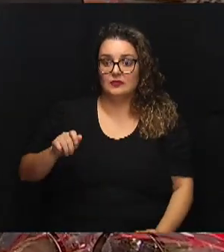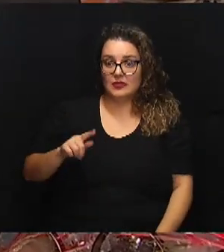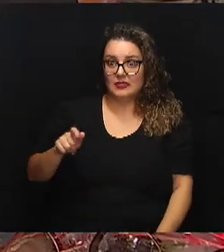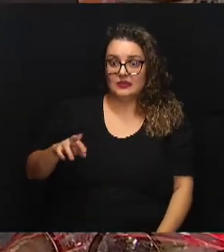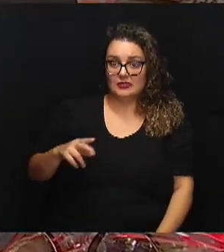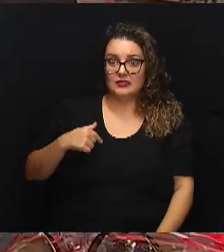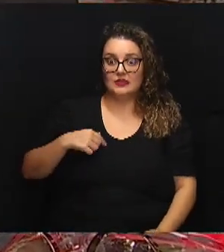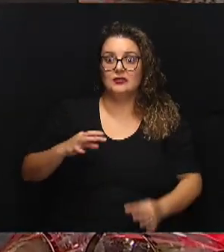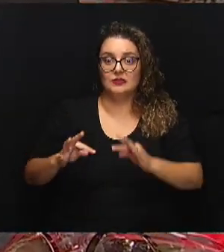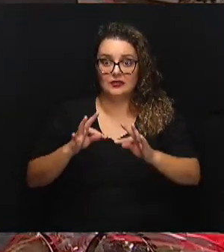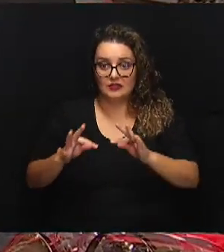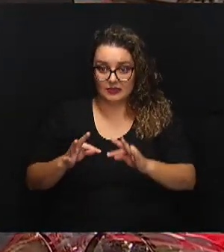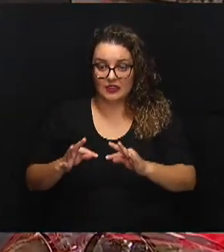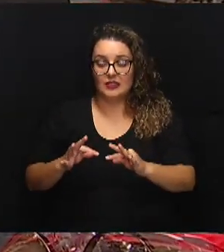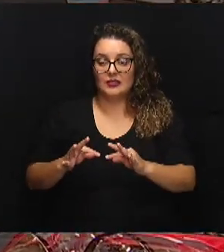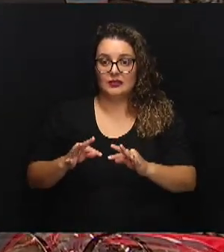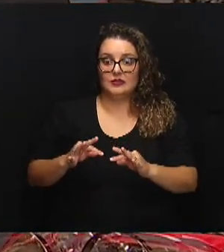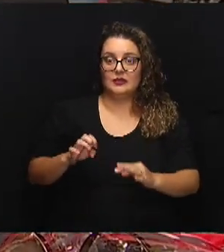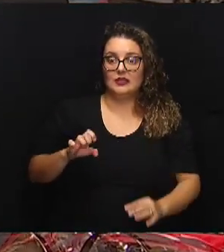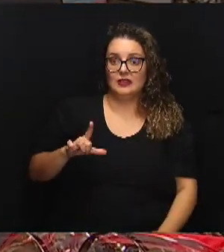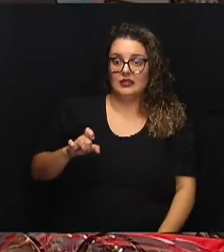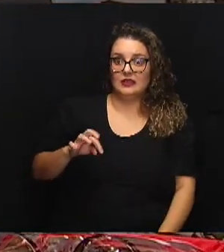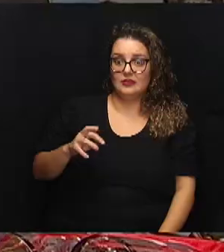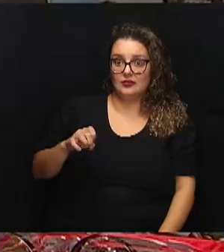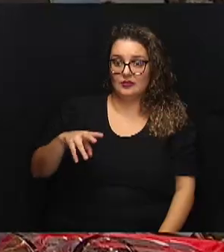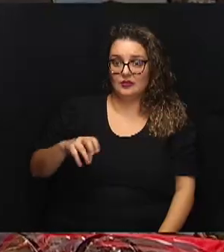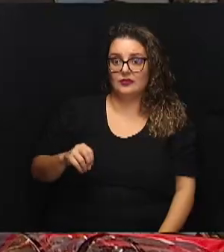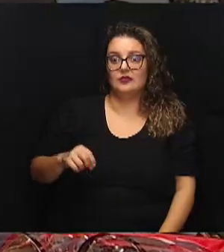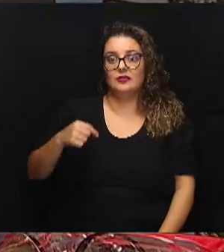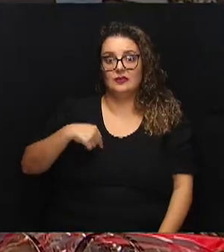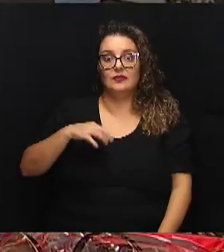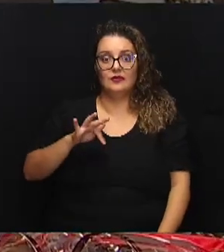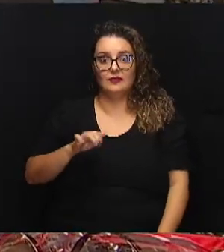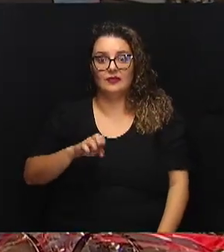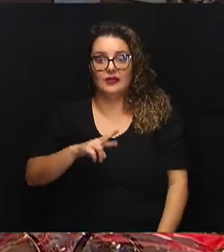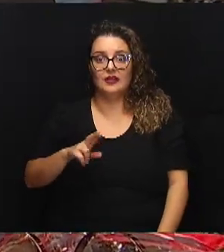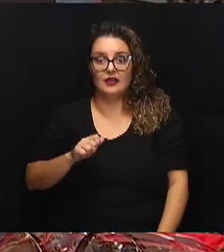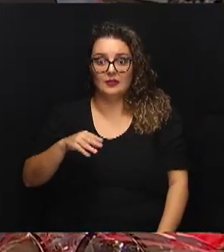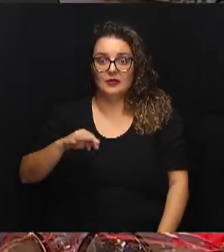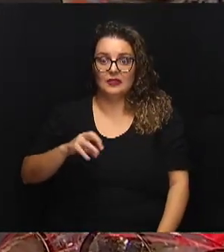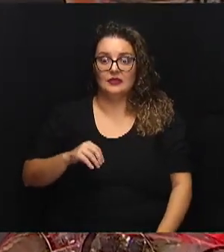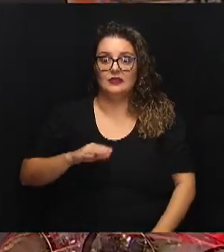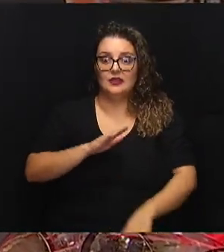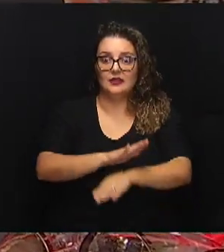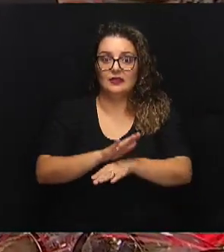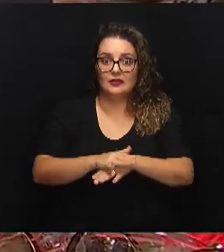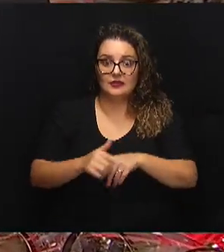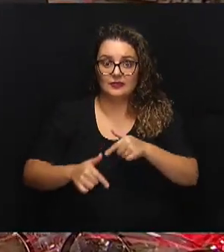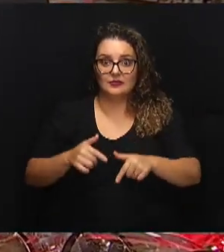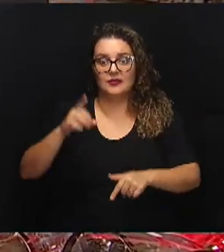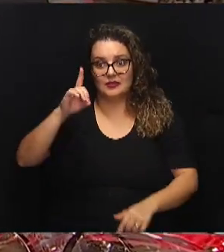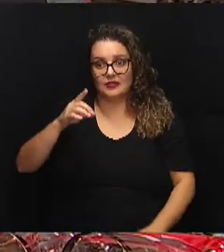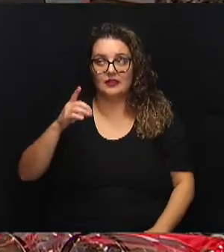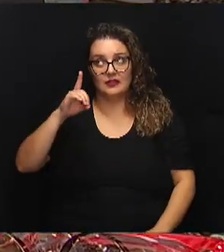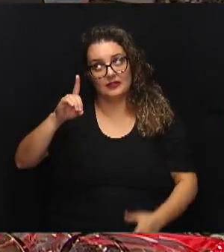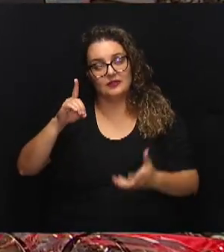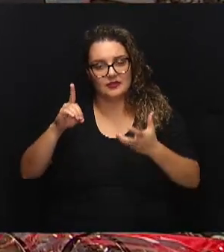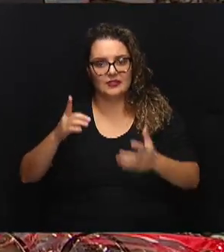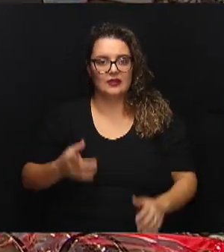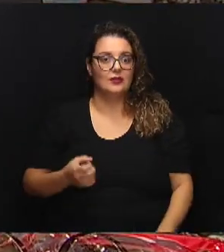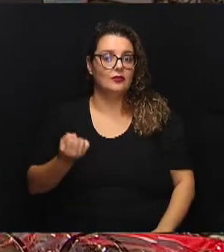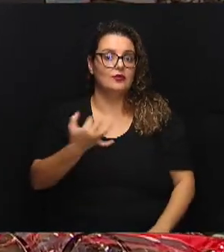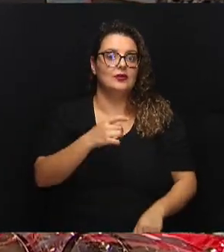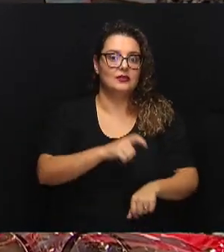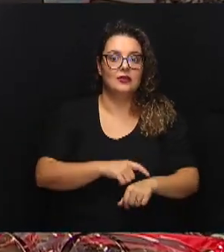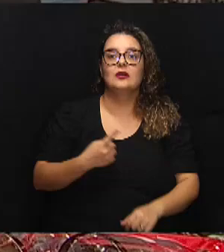técnico eletrônico, sou ferramenteiro, né? E estou ajudando a obra, né? Até quando Deus quiser. Faz quanto tempo? Já vai fazer uns 10